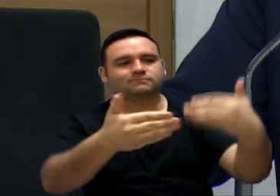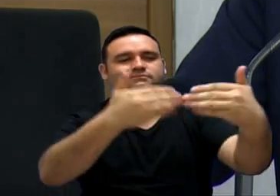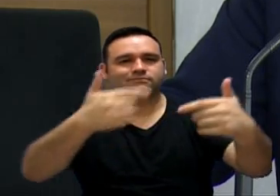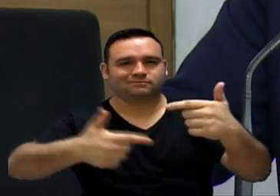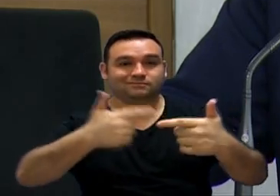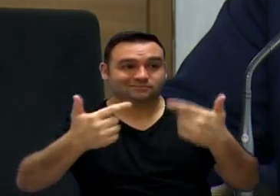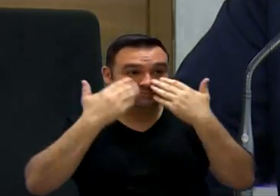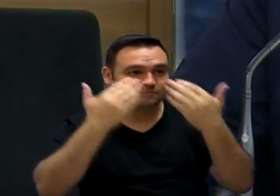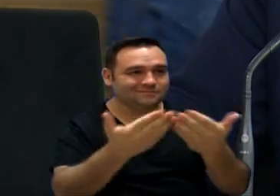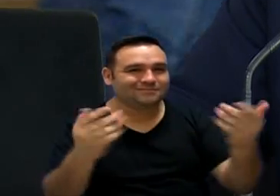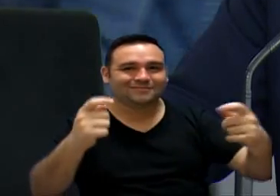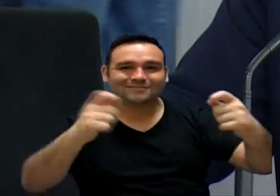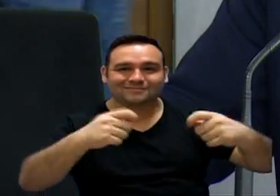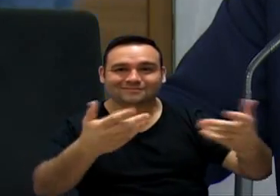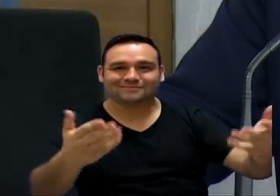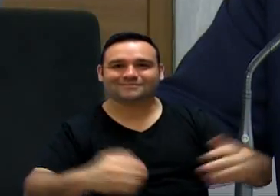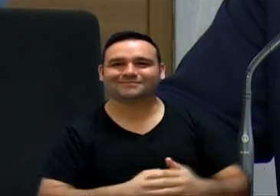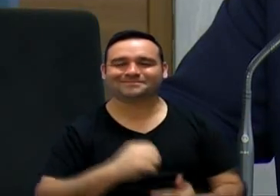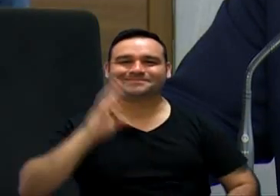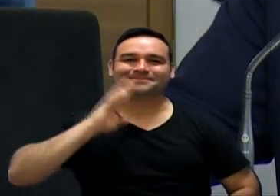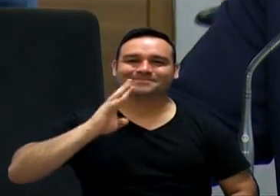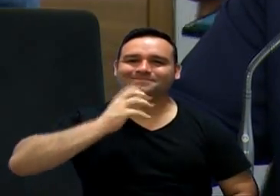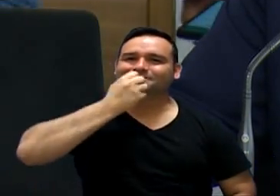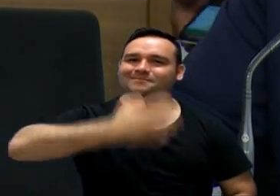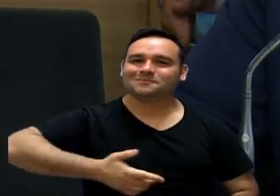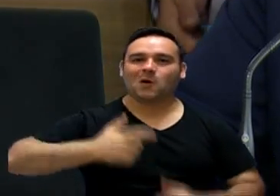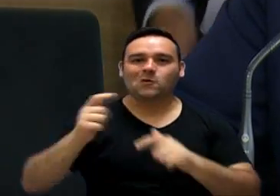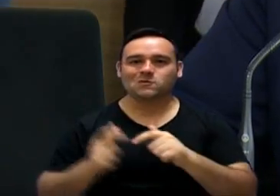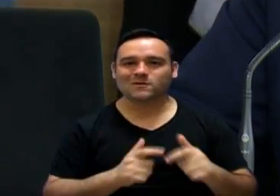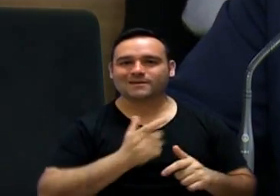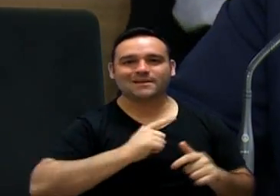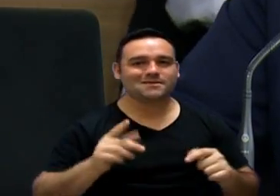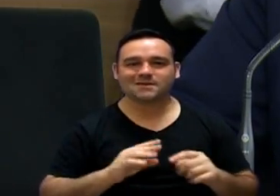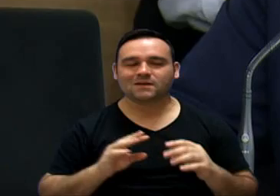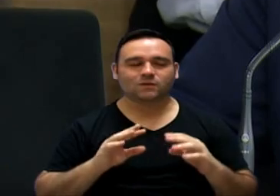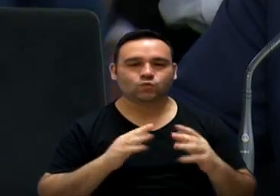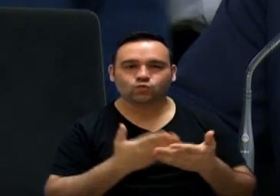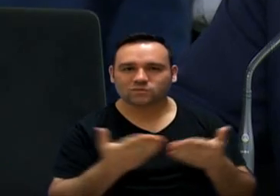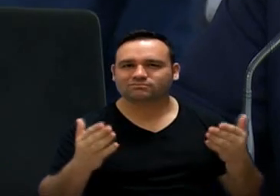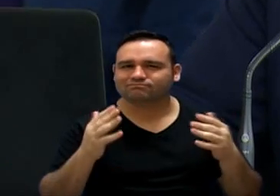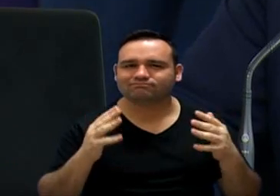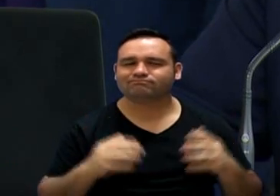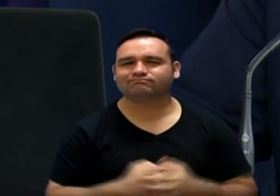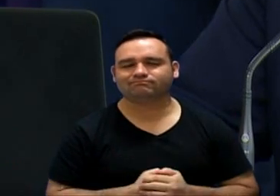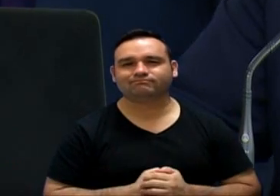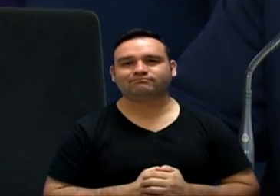ali, ó, aí fica legal, temos espaço para todos daí.